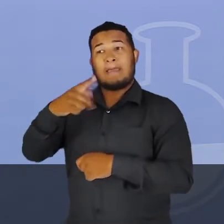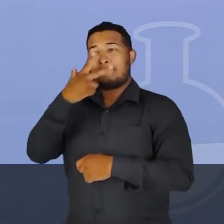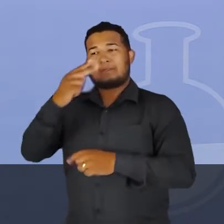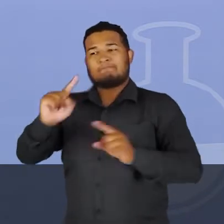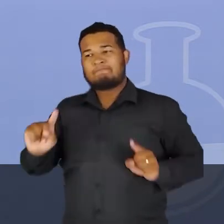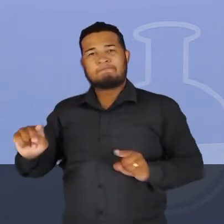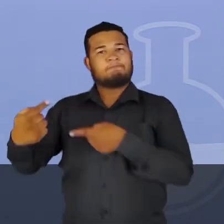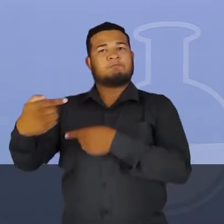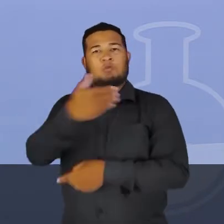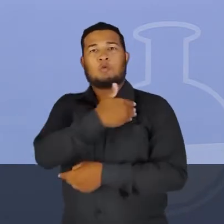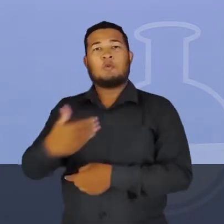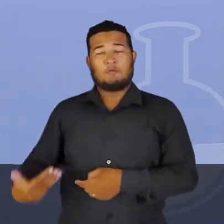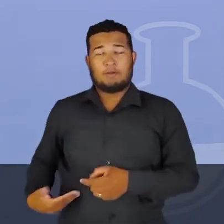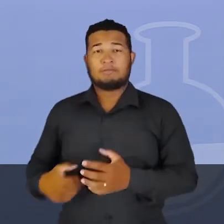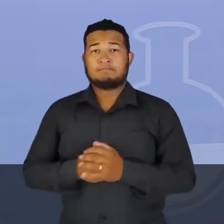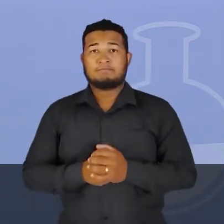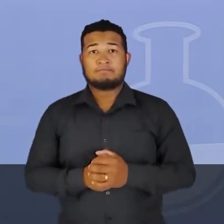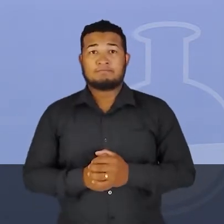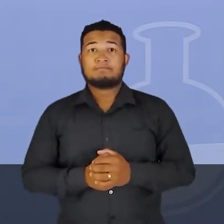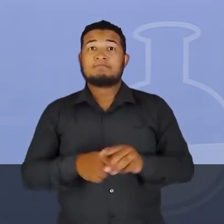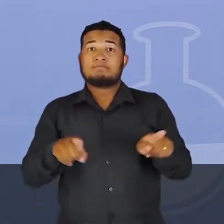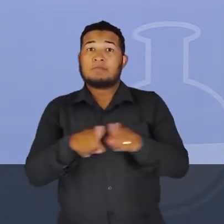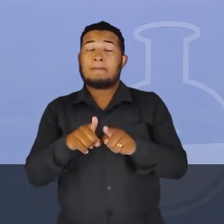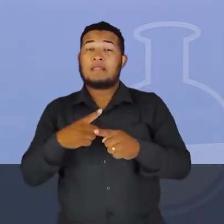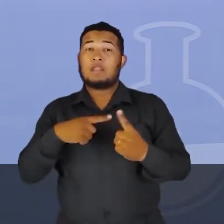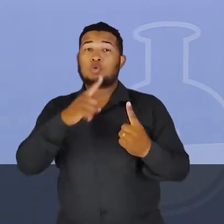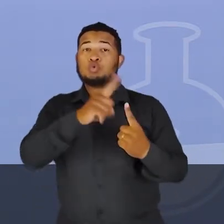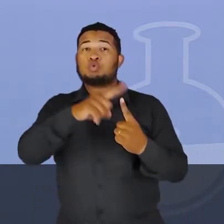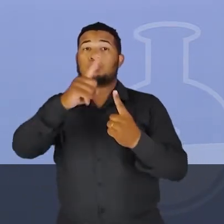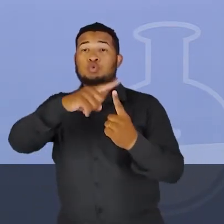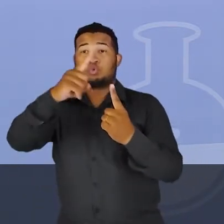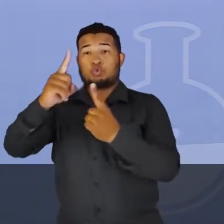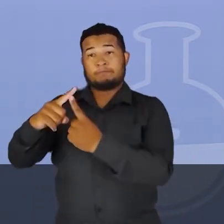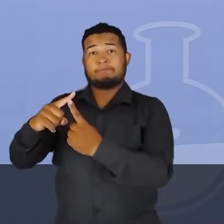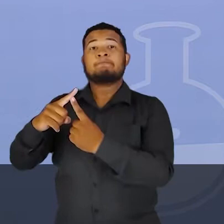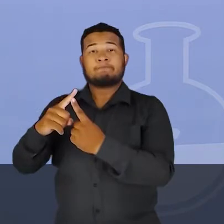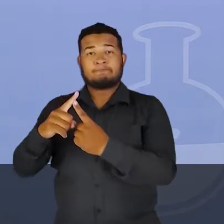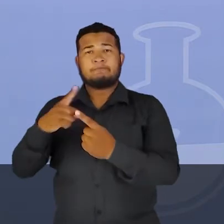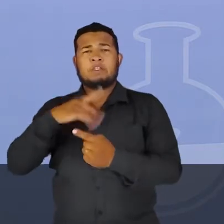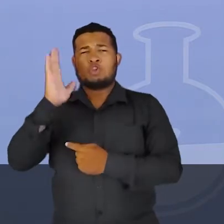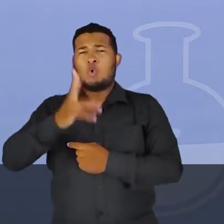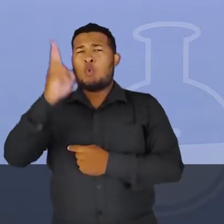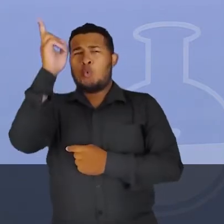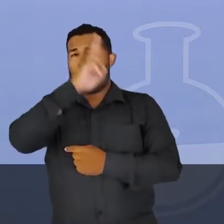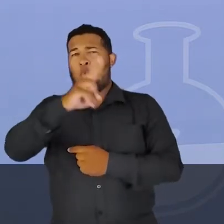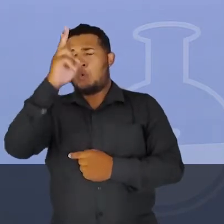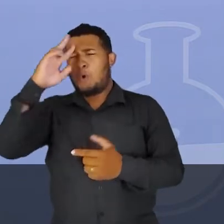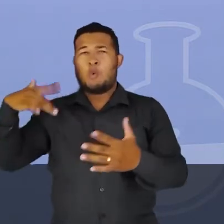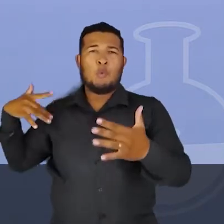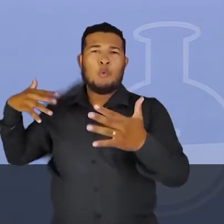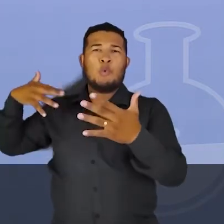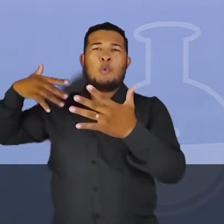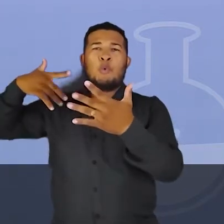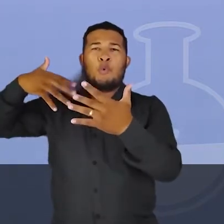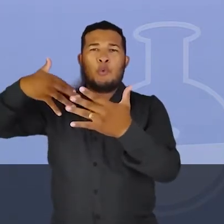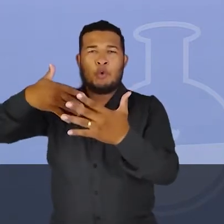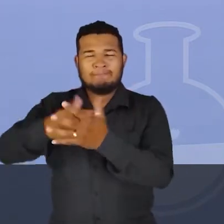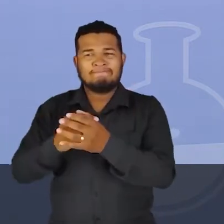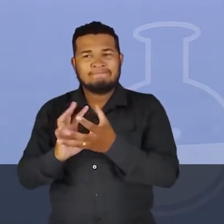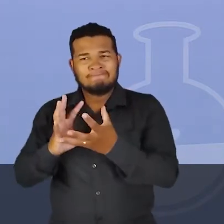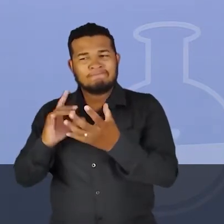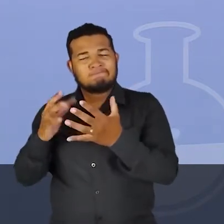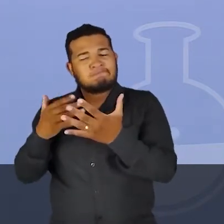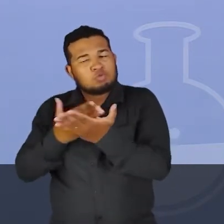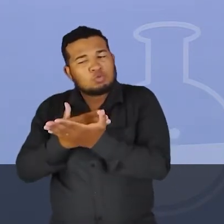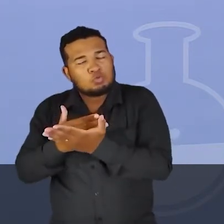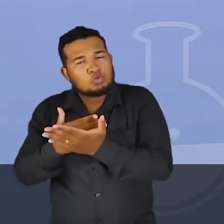gente tem também dois tipos de movimentos sociais que historicamente foram se consolidando, né? Então, quando a gente